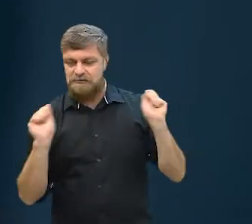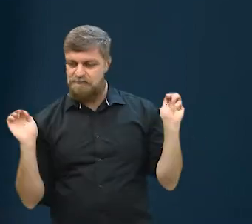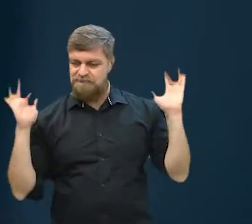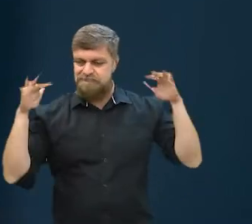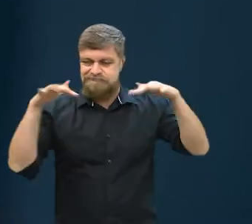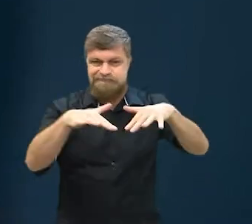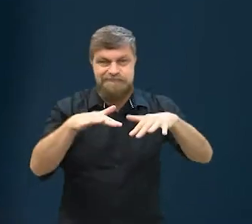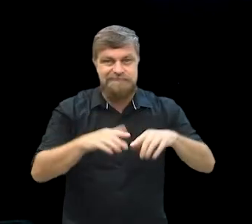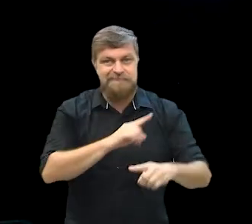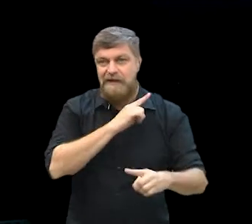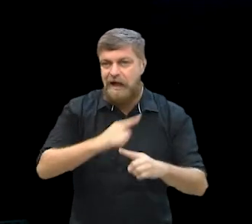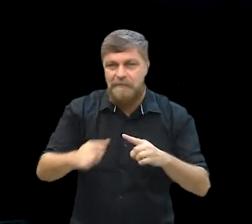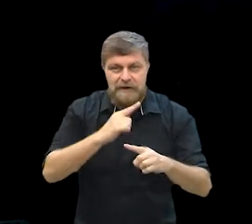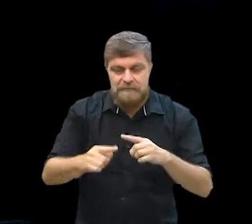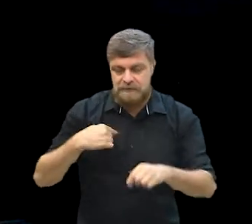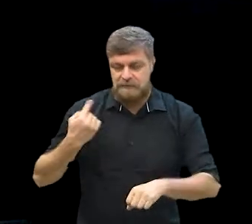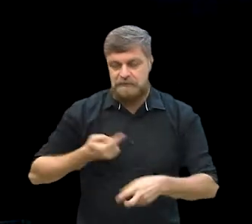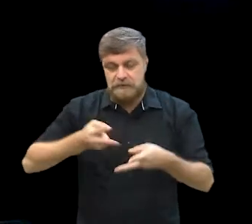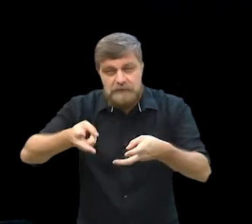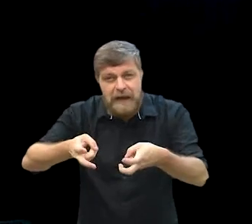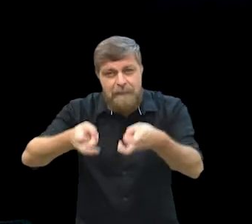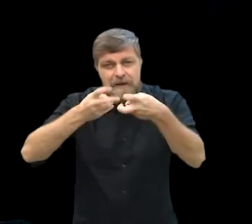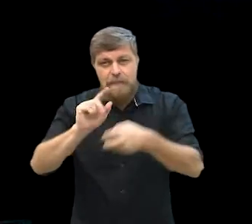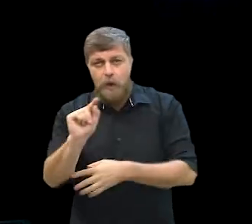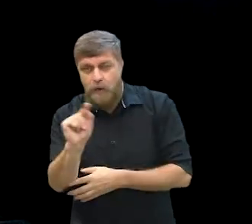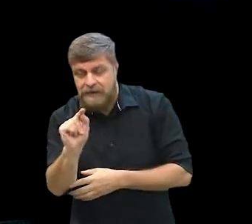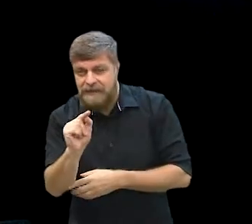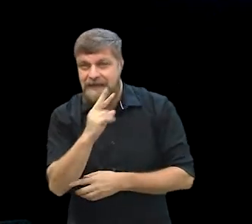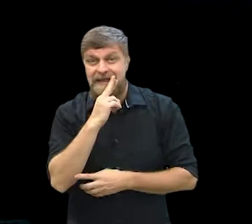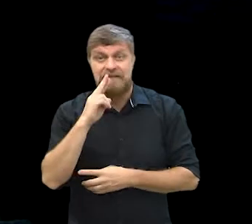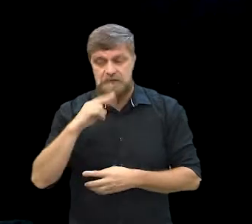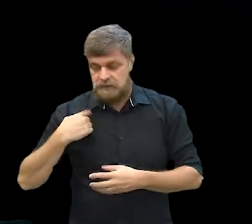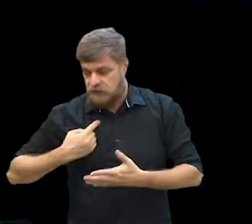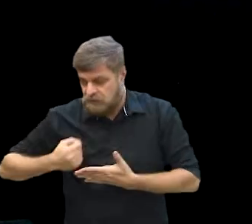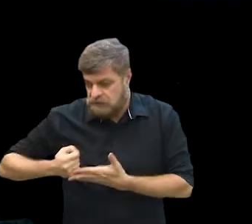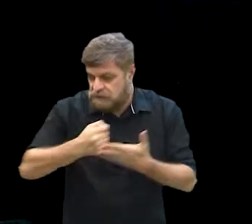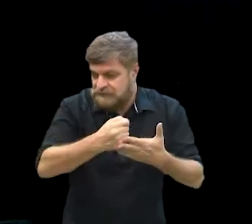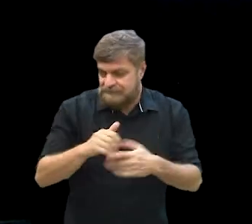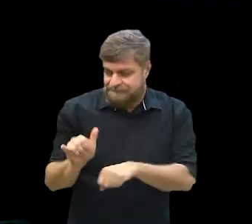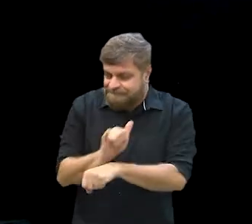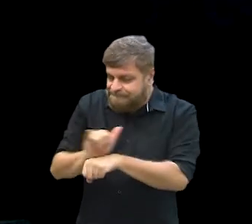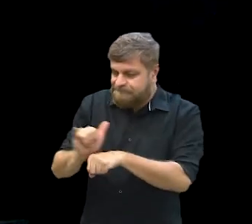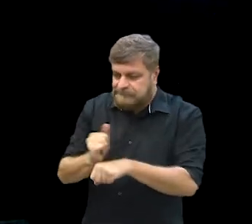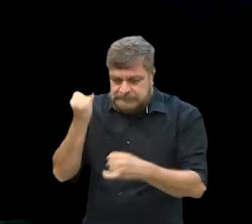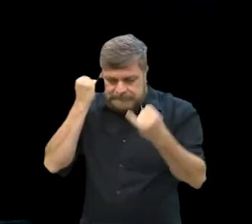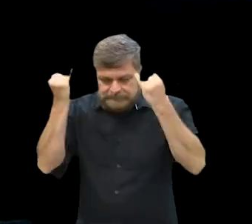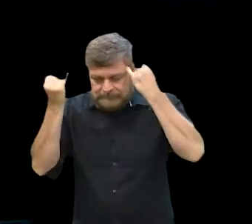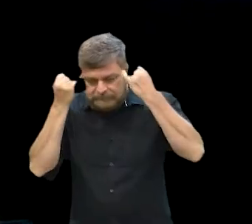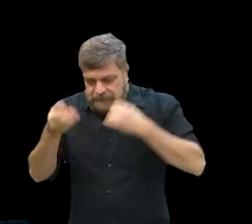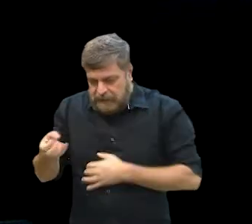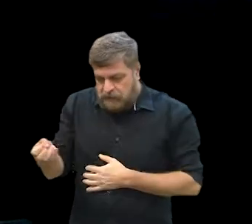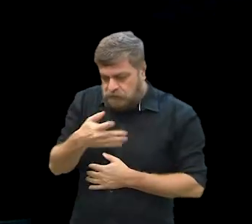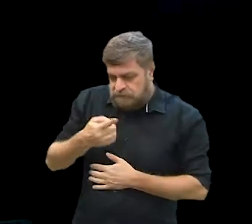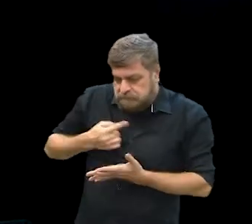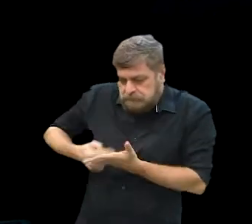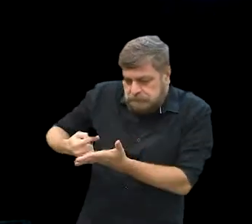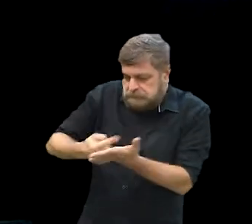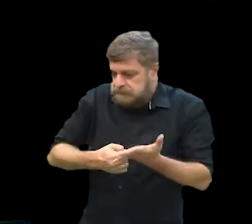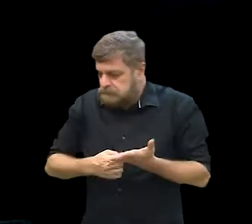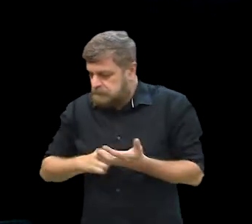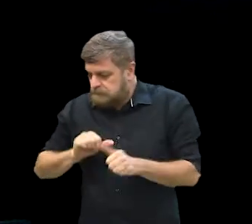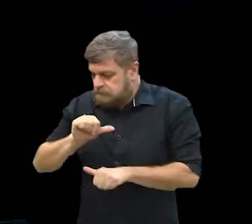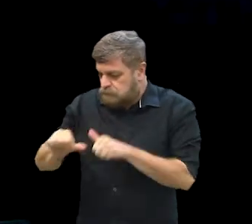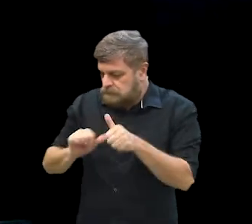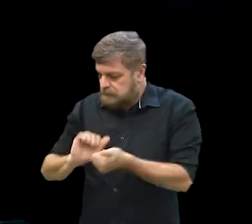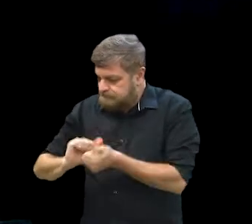salão do restaurante. Então, naquele momento, a gente percebeu que para ajudar os restaurantes, a gente precisava se reinventar, fizemos